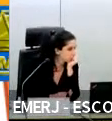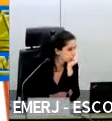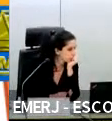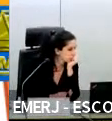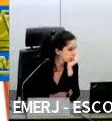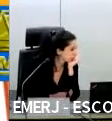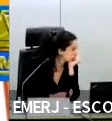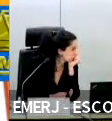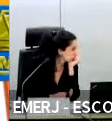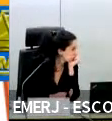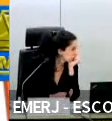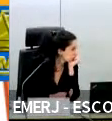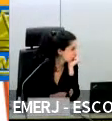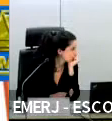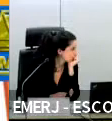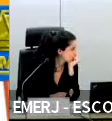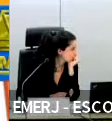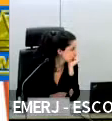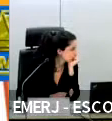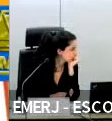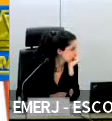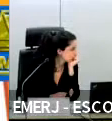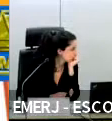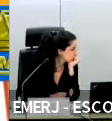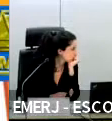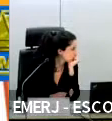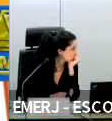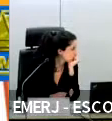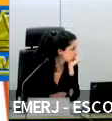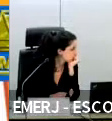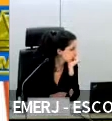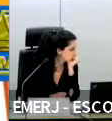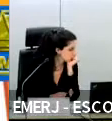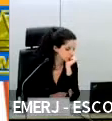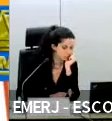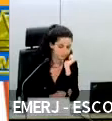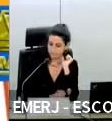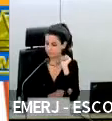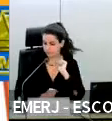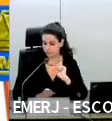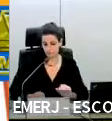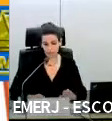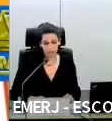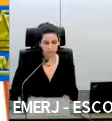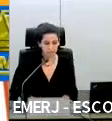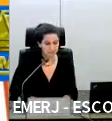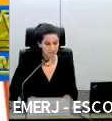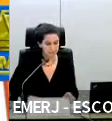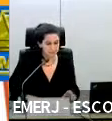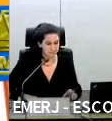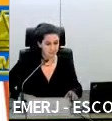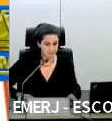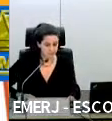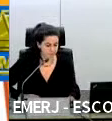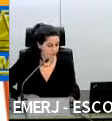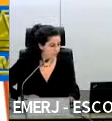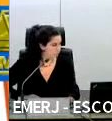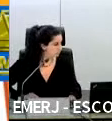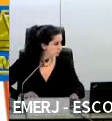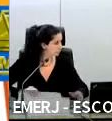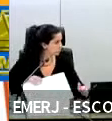né, a informação é um instrumento de poder e essas mulheres, então, não tiveram acesso durante a pandemia.